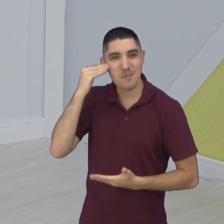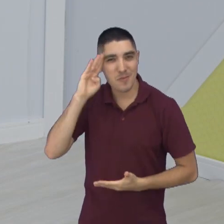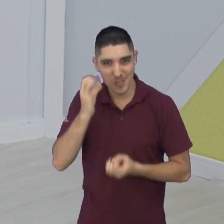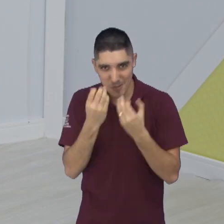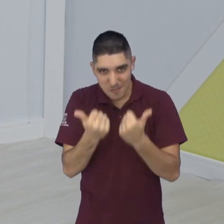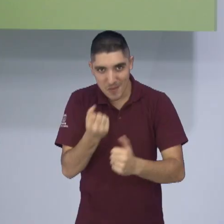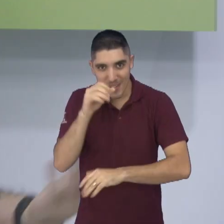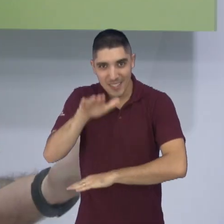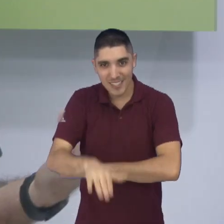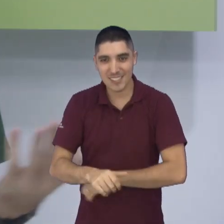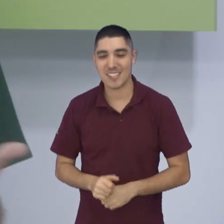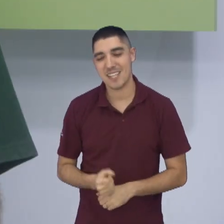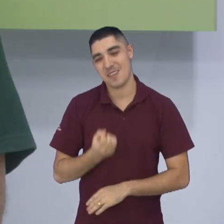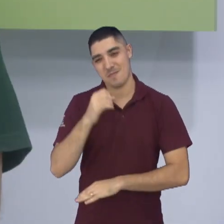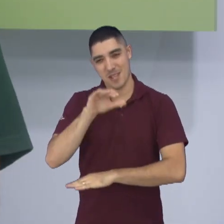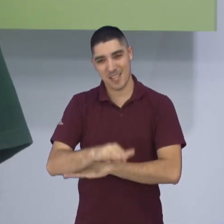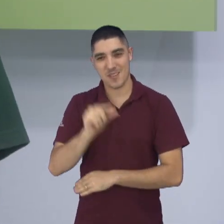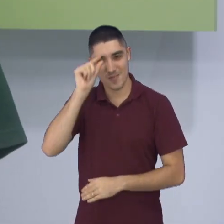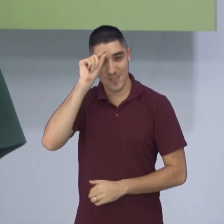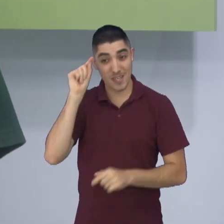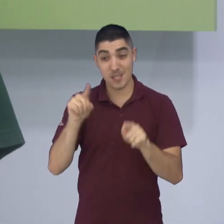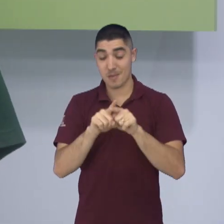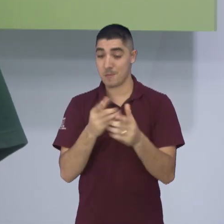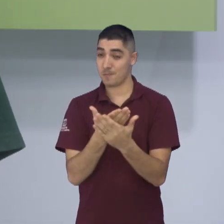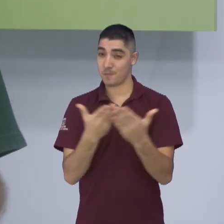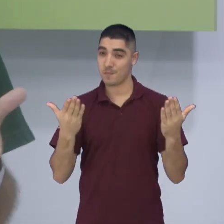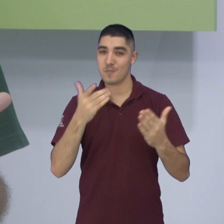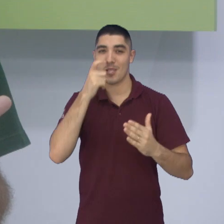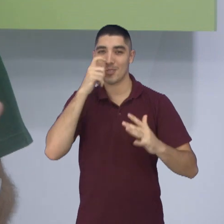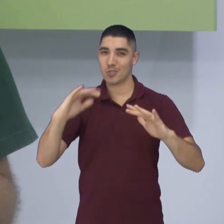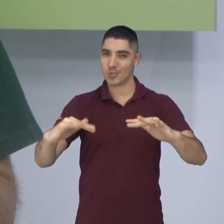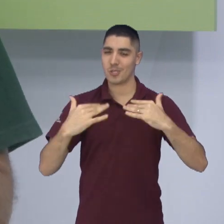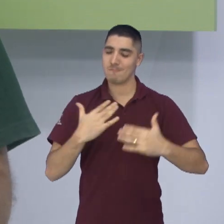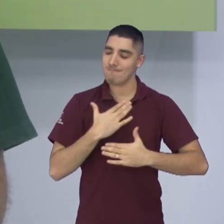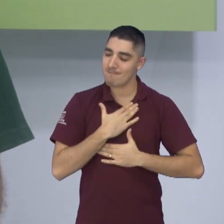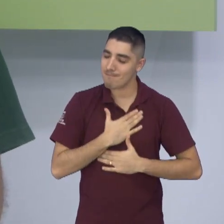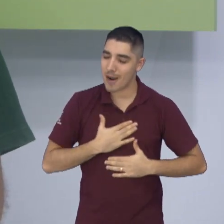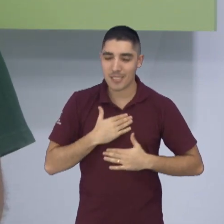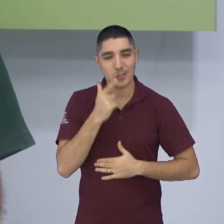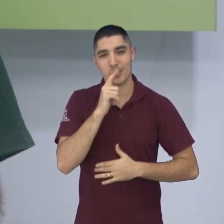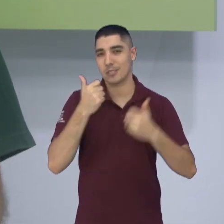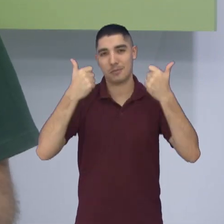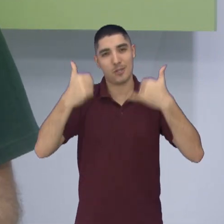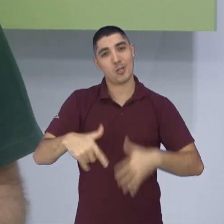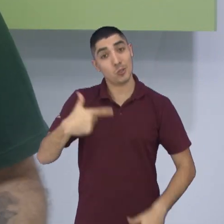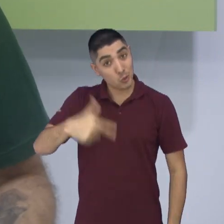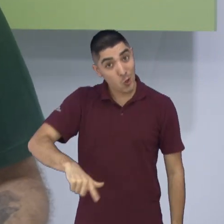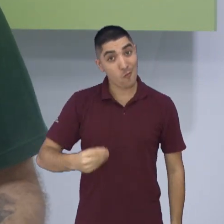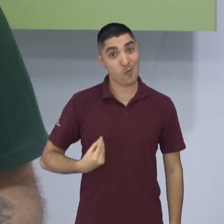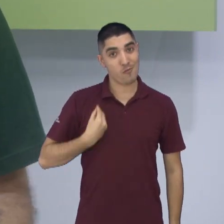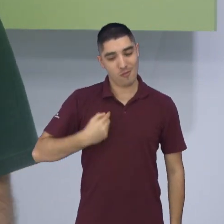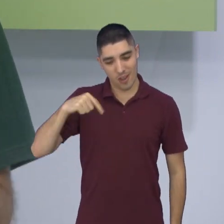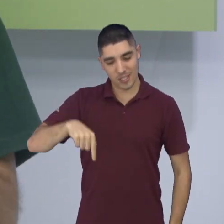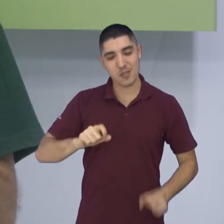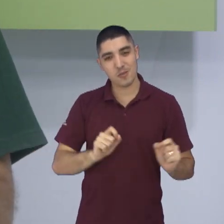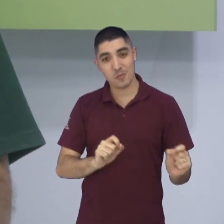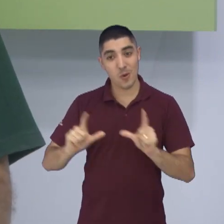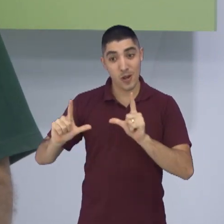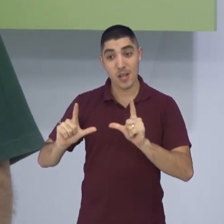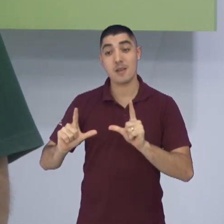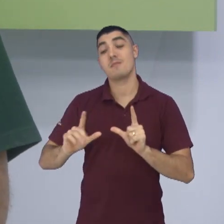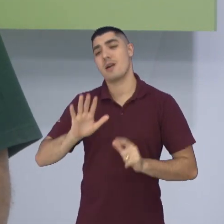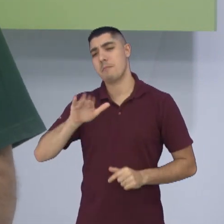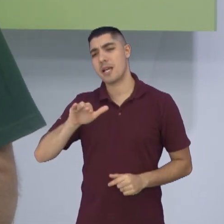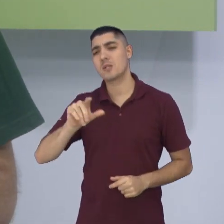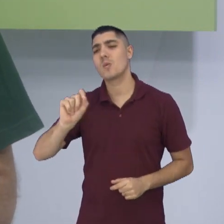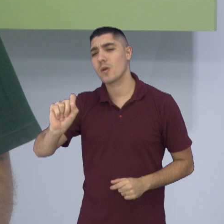Brunão? Boa tarde. Boa tarde, Vieira. Boa tarde a você aí de casa. Como sempre, é um prazer inenarrável estar em mais uma Hora do Esporte. Tenho que desmentir você